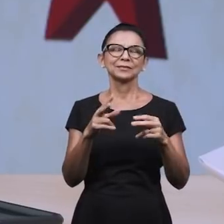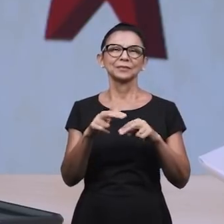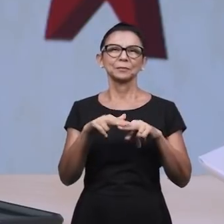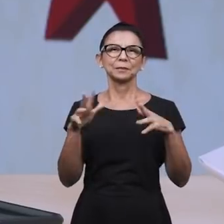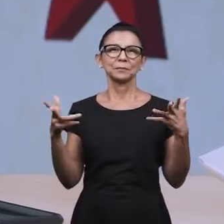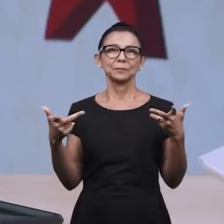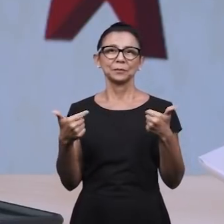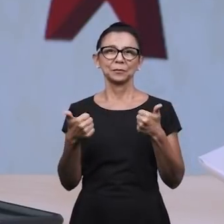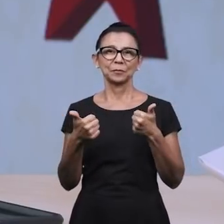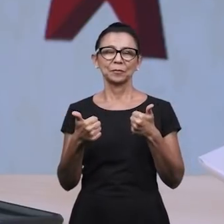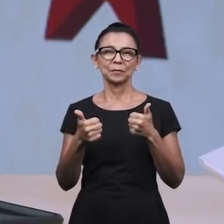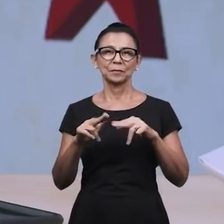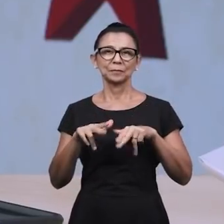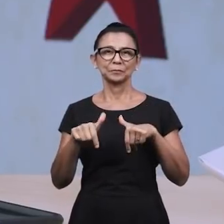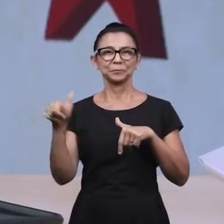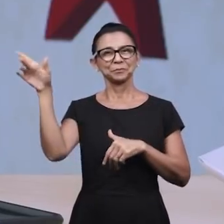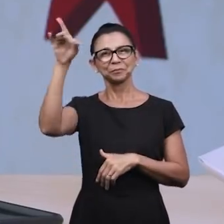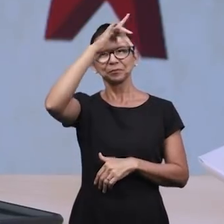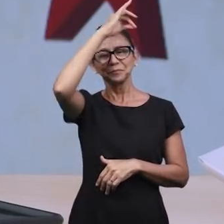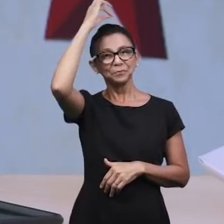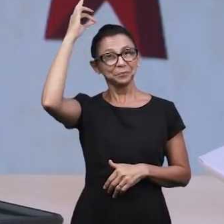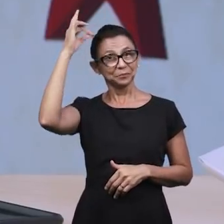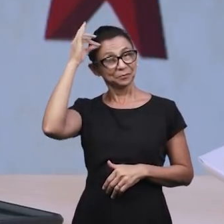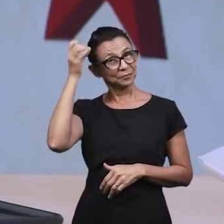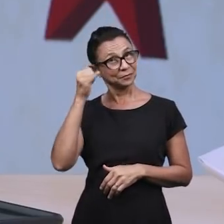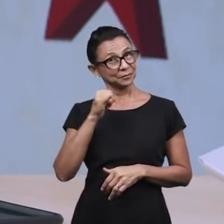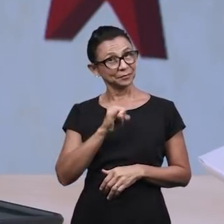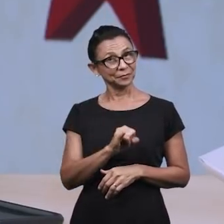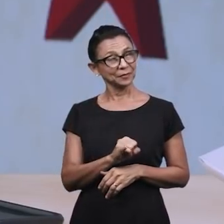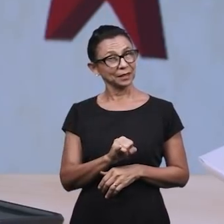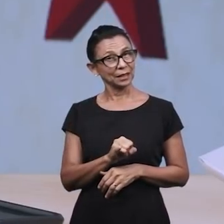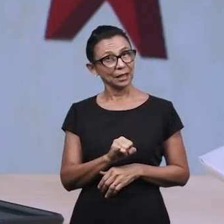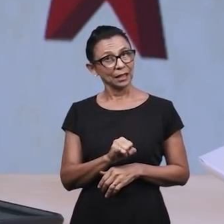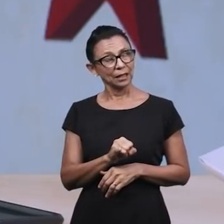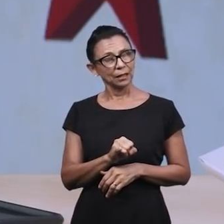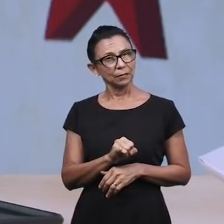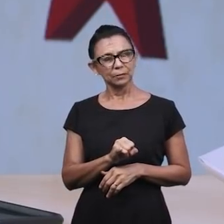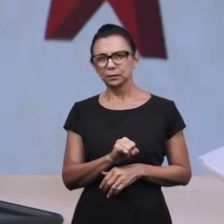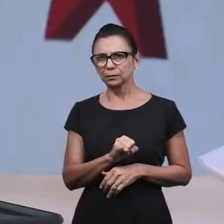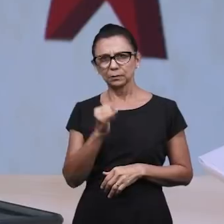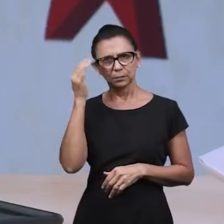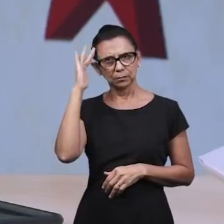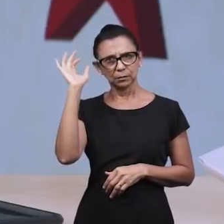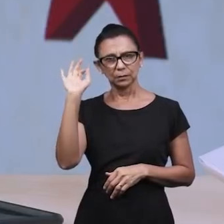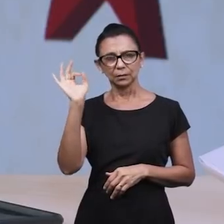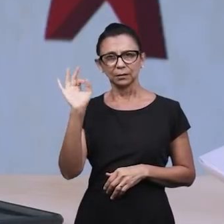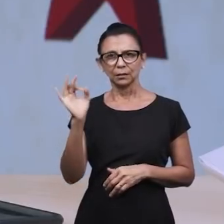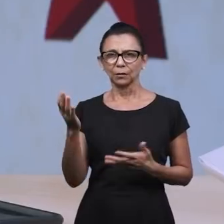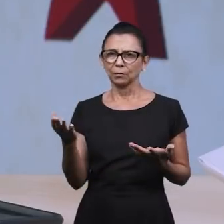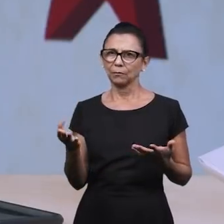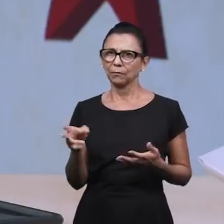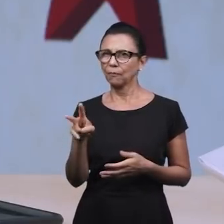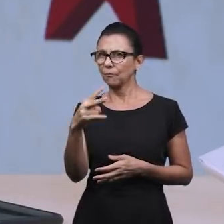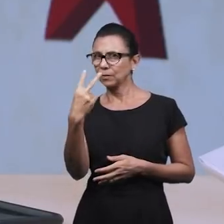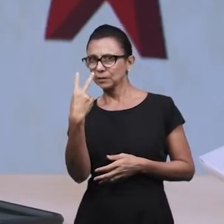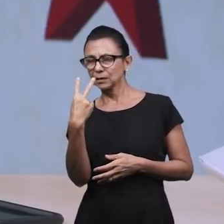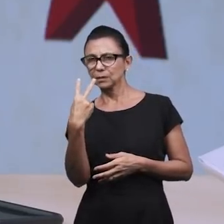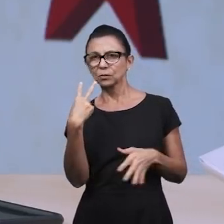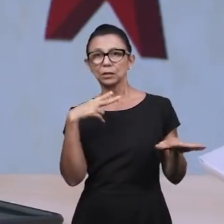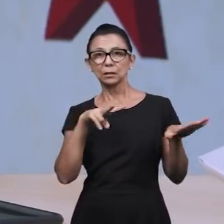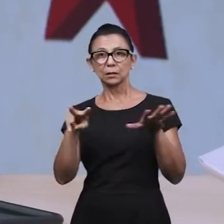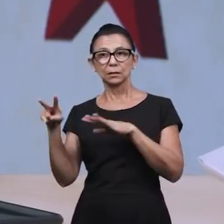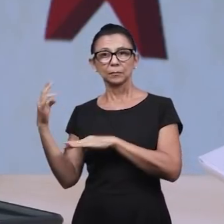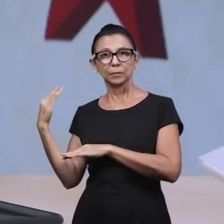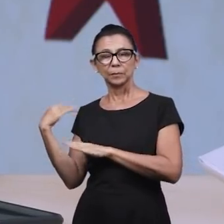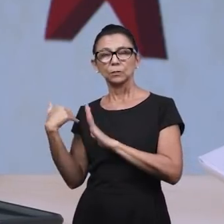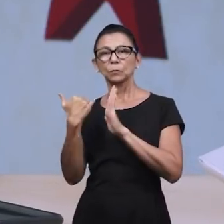maravilhosa pela revelação do Espírito Santo ali no Velho Testamento. Se você não entendeu ainda, você pode inclusive assistir o programa da